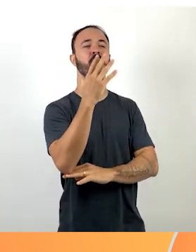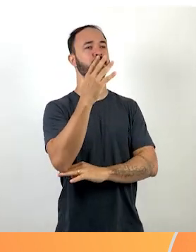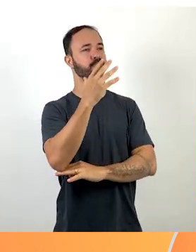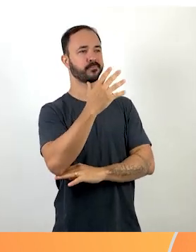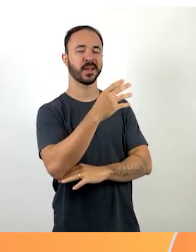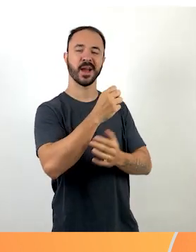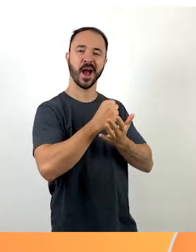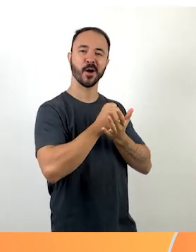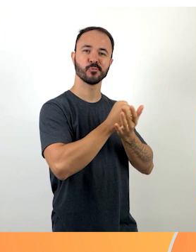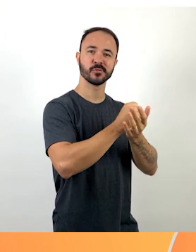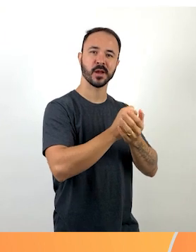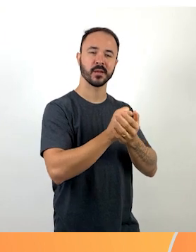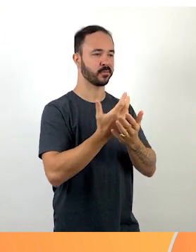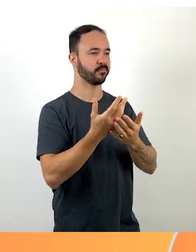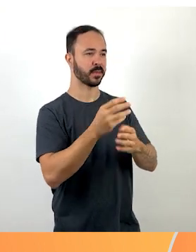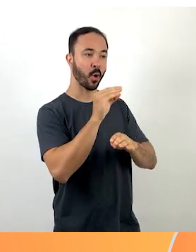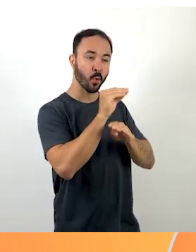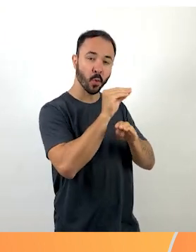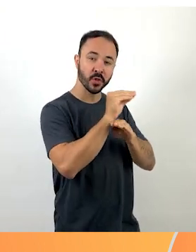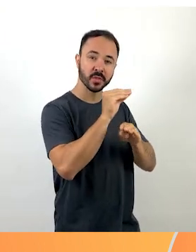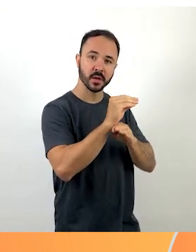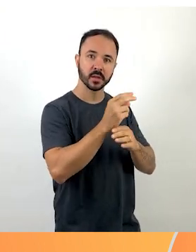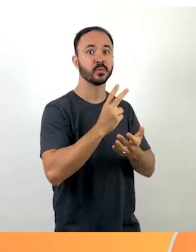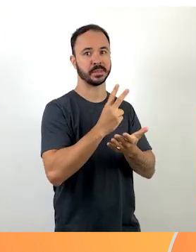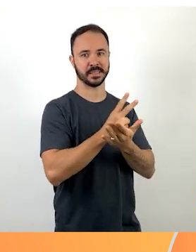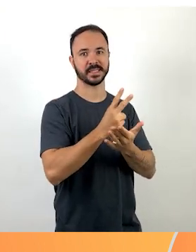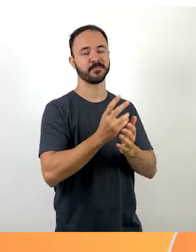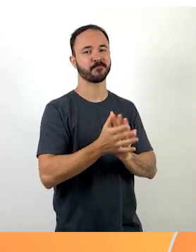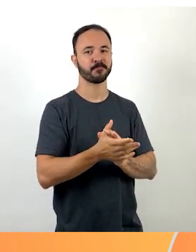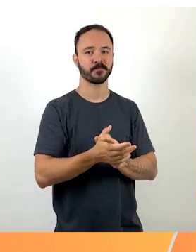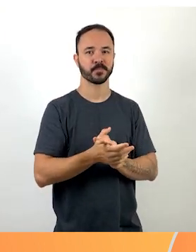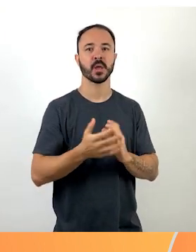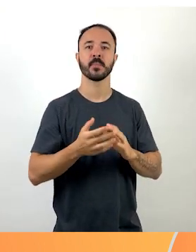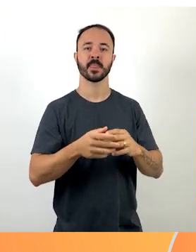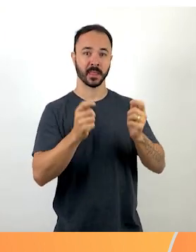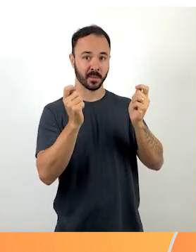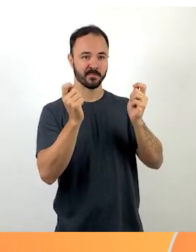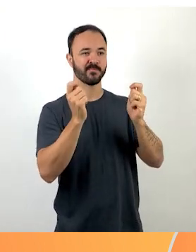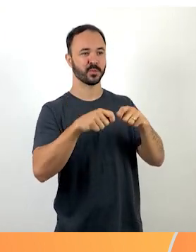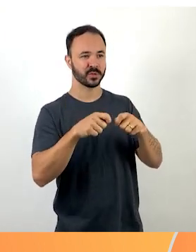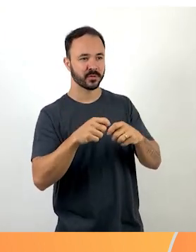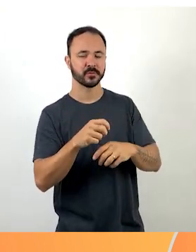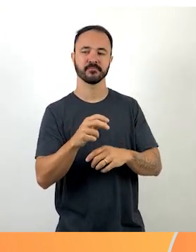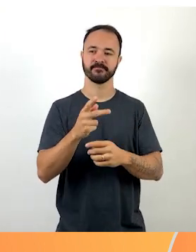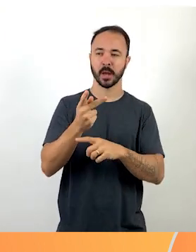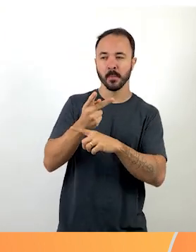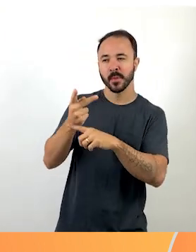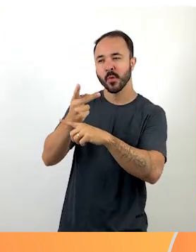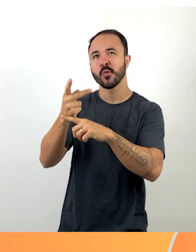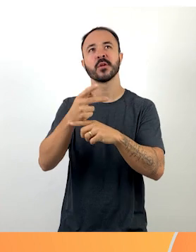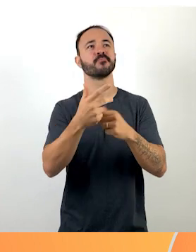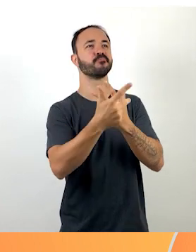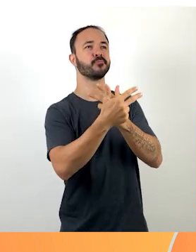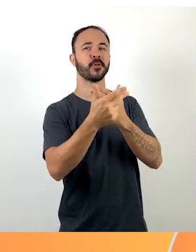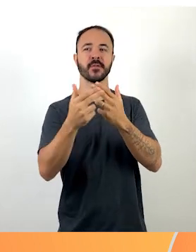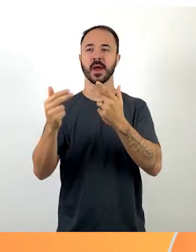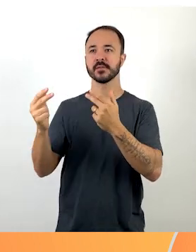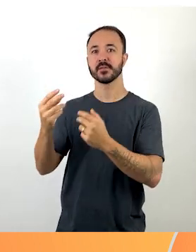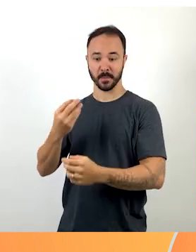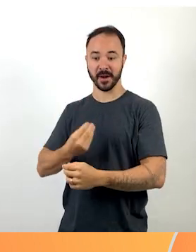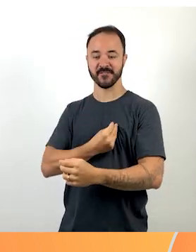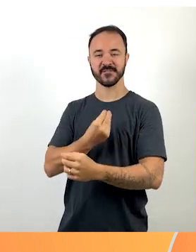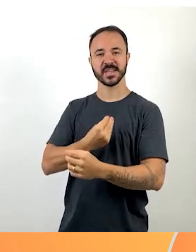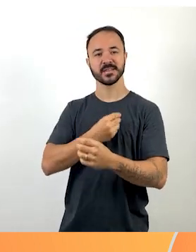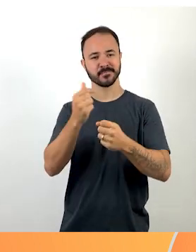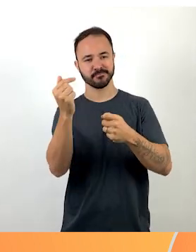futuro. Eu consigo fazer uma busca para o equilíbrio entre o suprimento tanto das necessidades humanas como a preservação de recursos naturais.